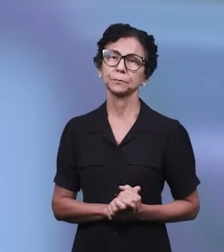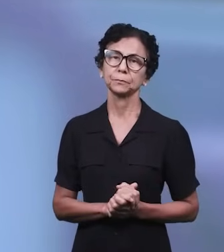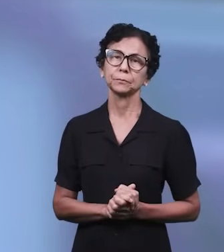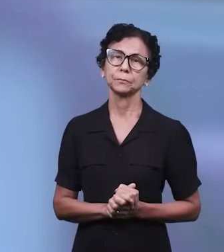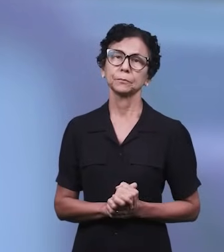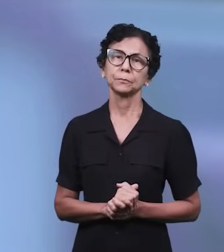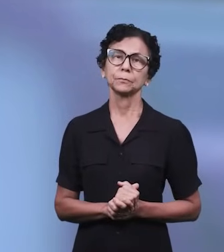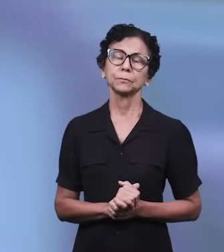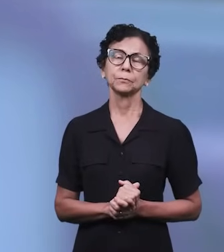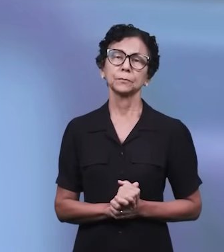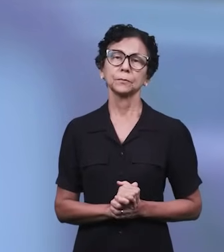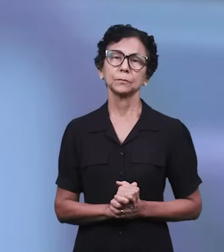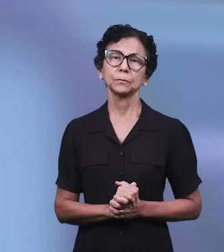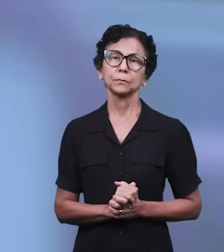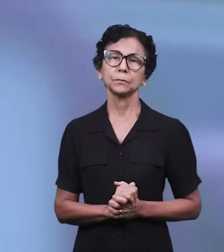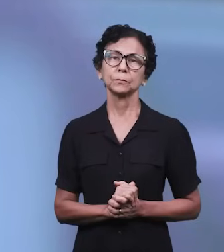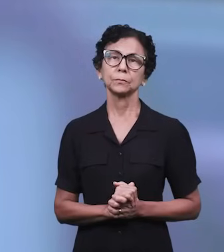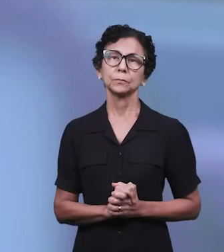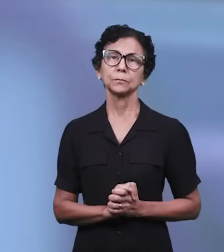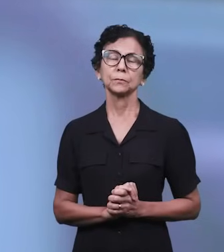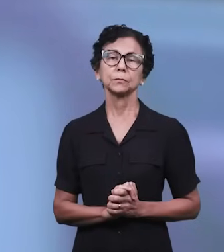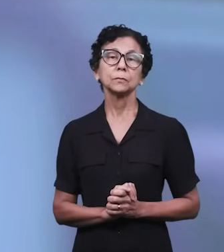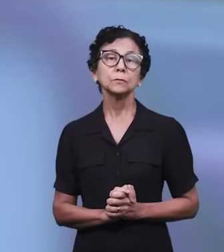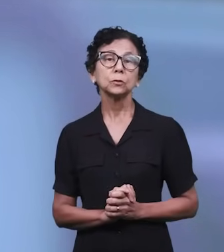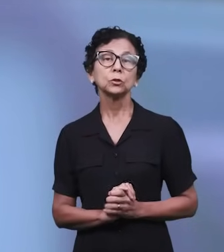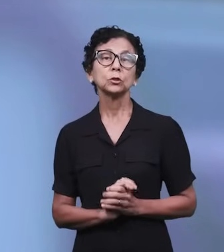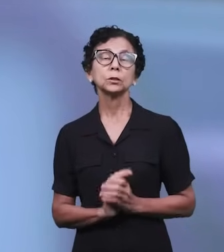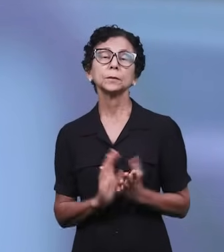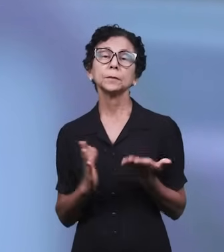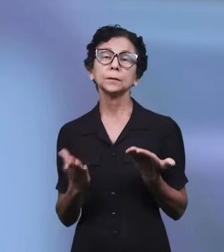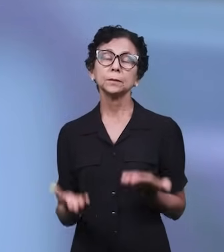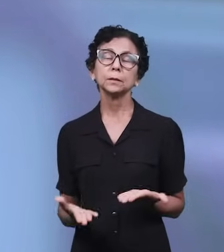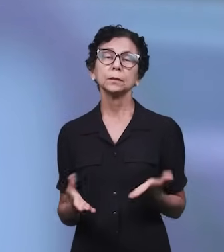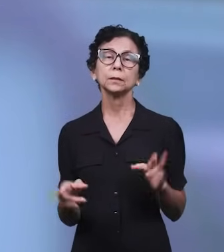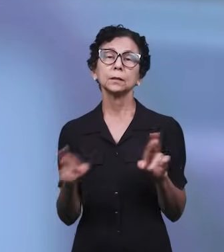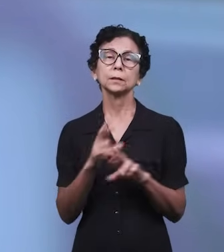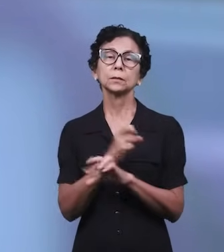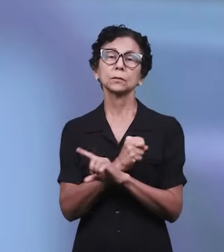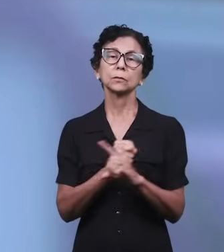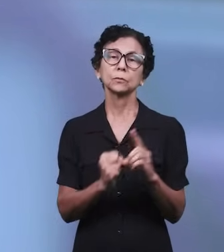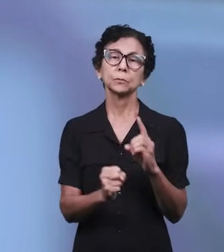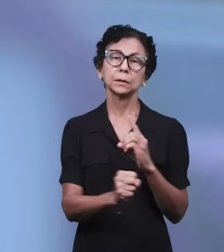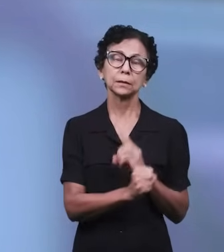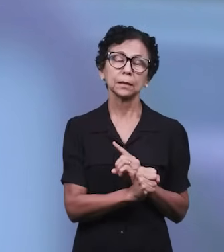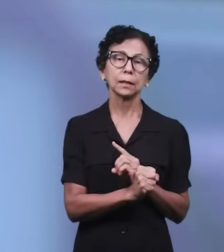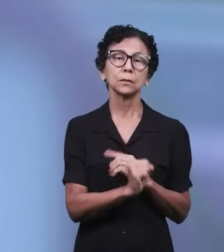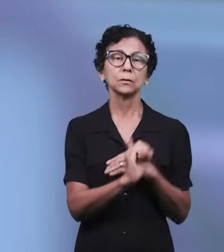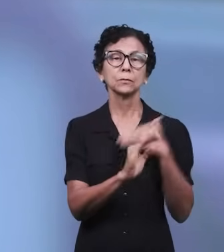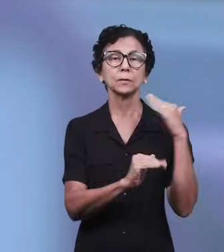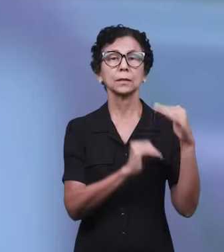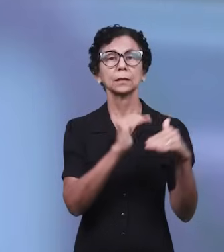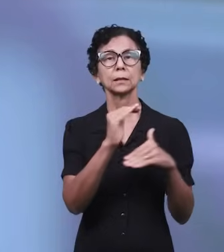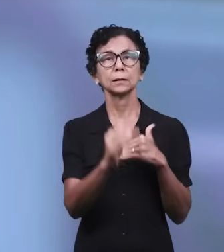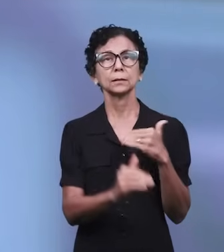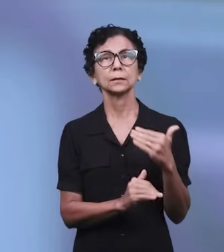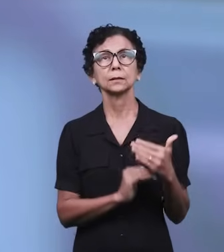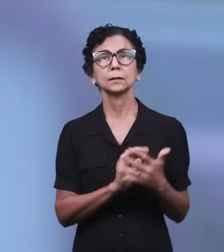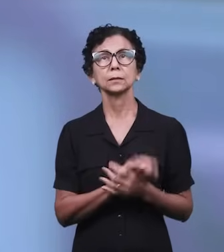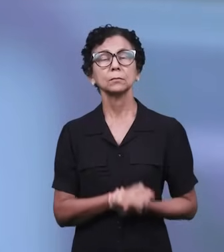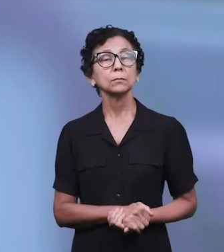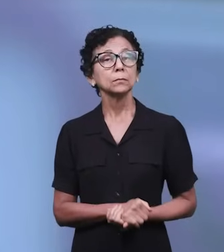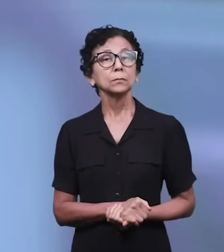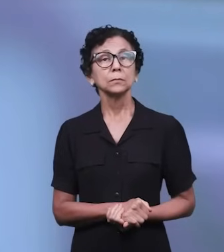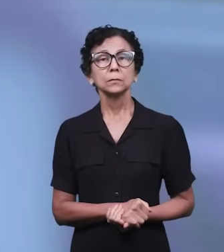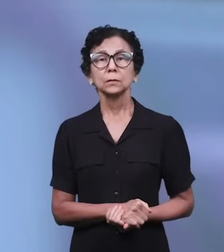da sociedade, porque tem como público uma geração de adolescentes que em poucos anos podem ocupar espaços de